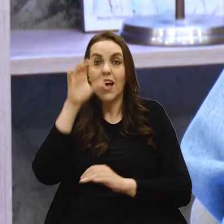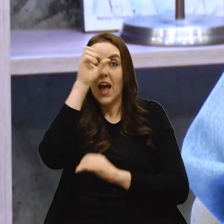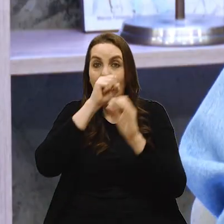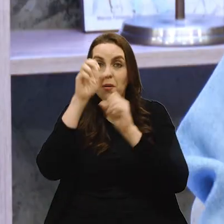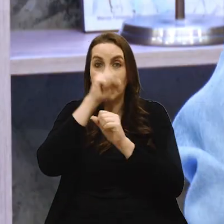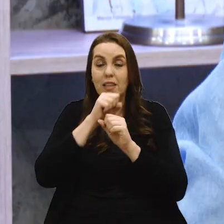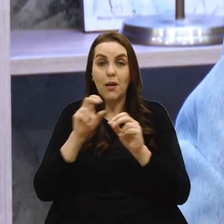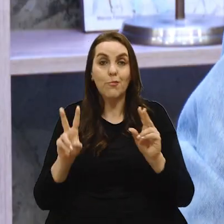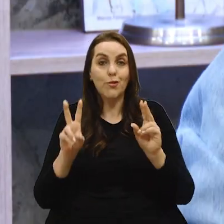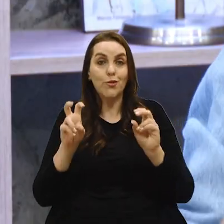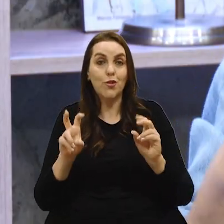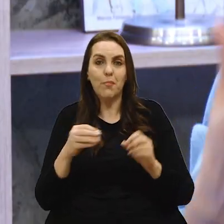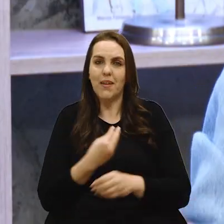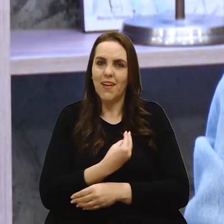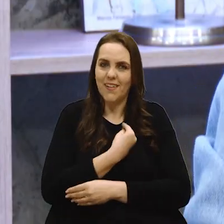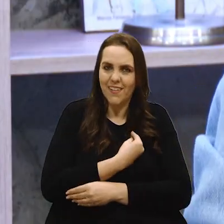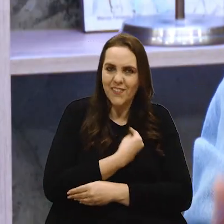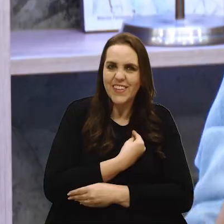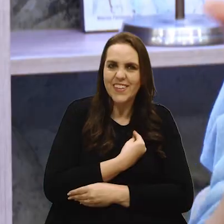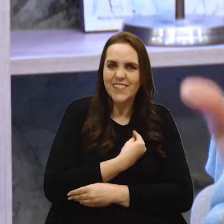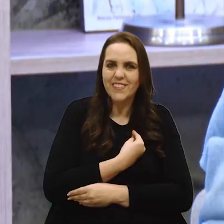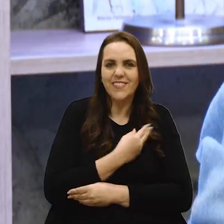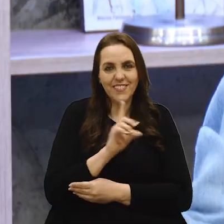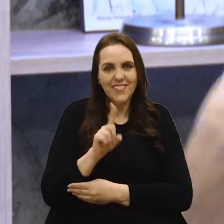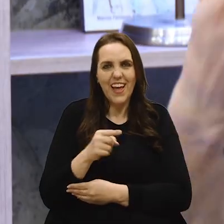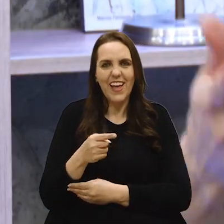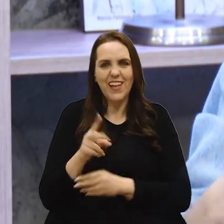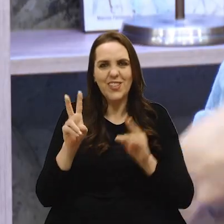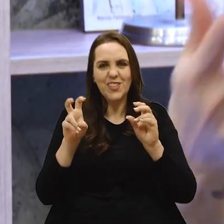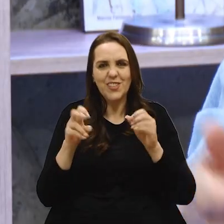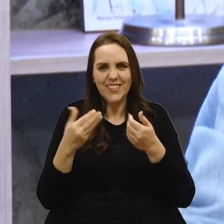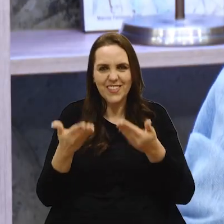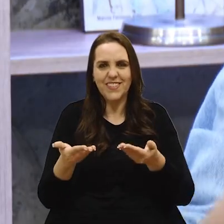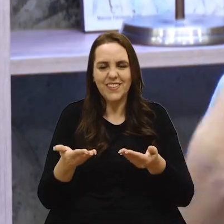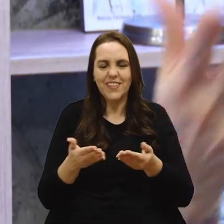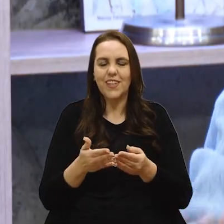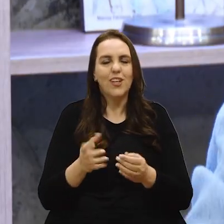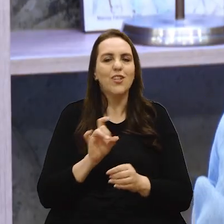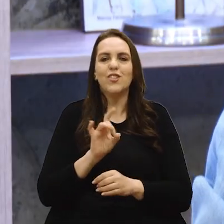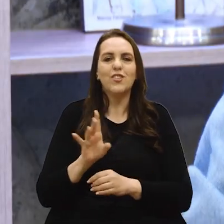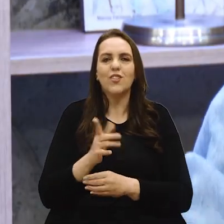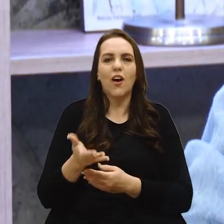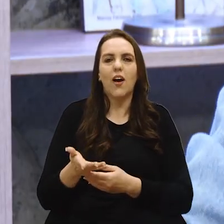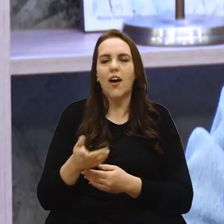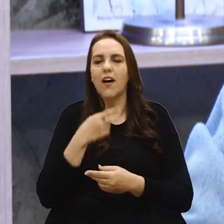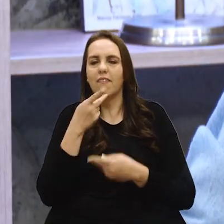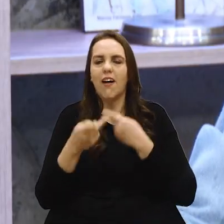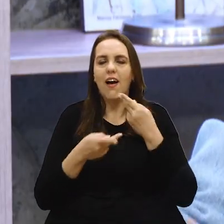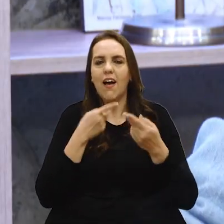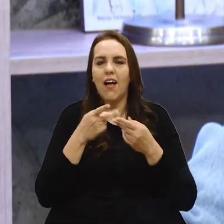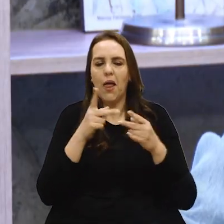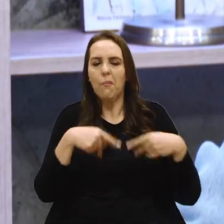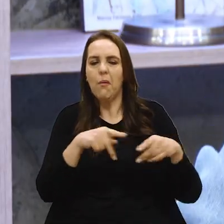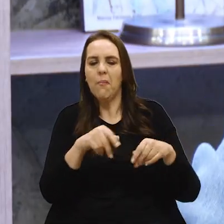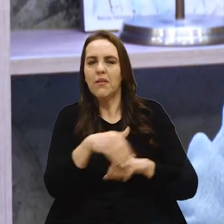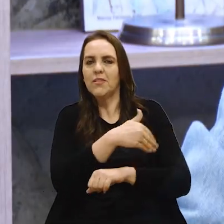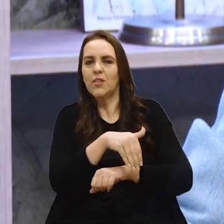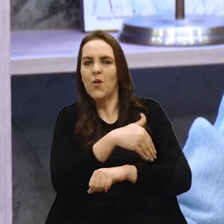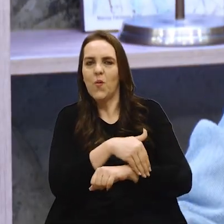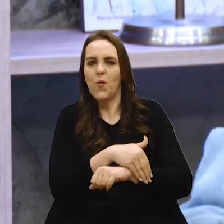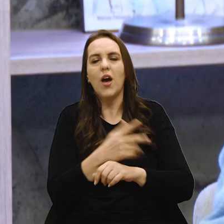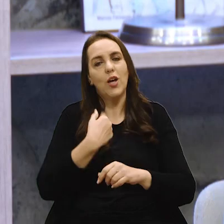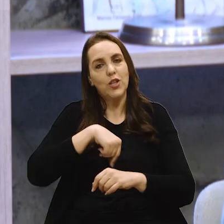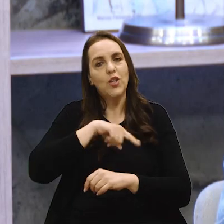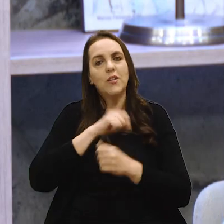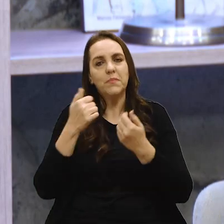gente aprende sobre a vida, né? É sobre isso. Não é só sobre falar sobre população em